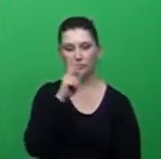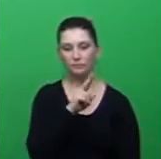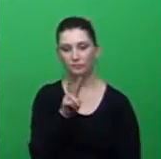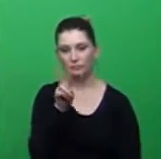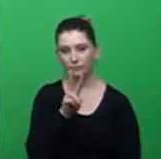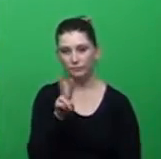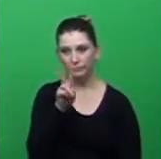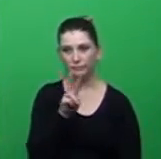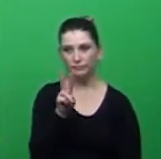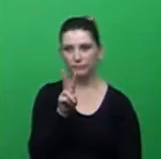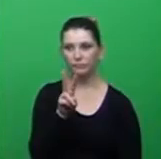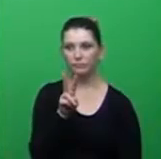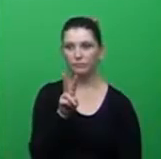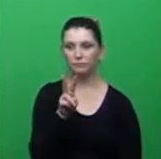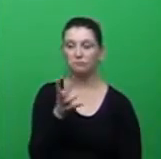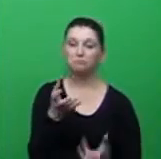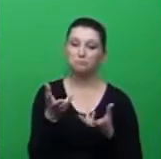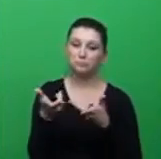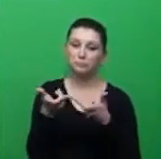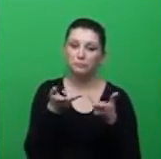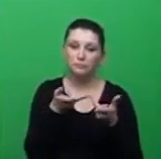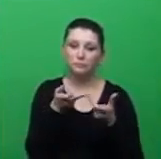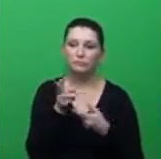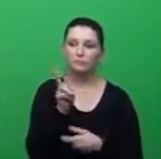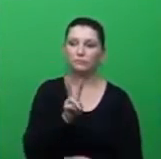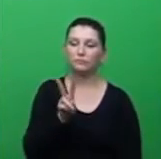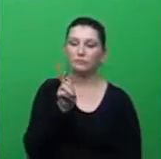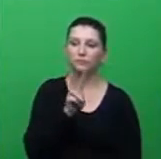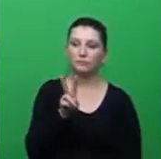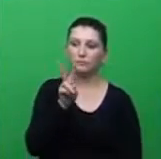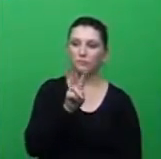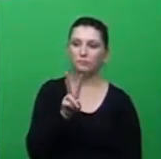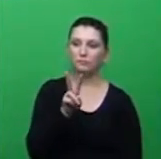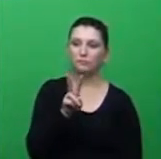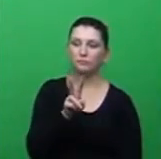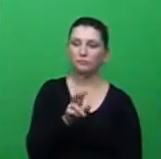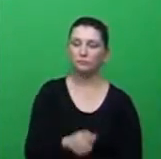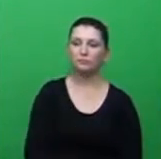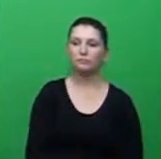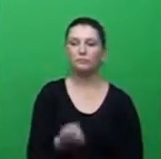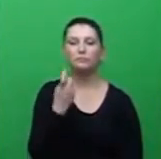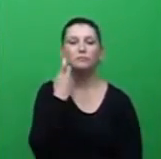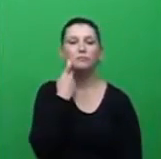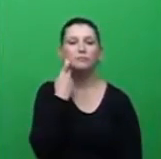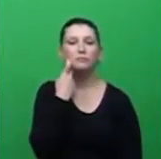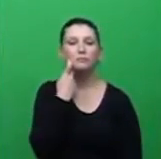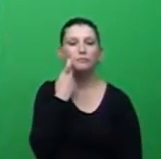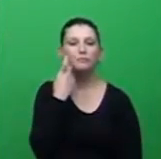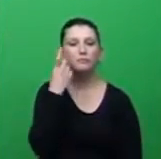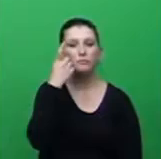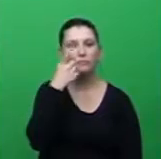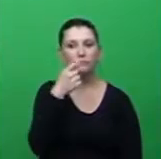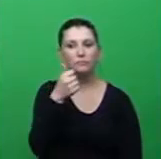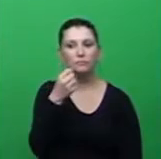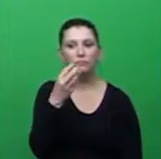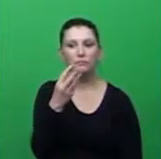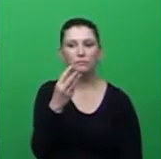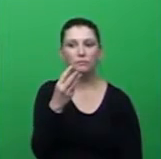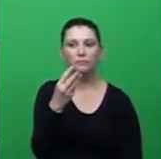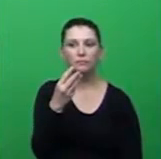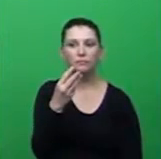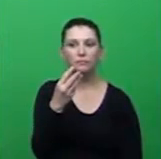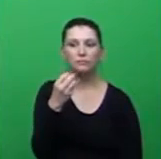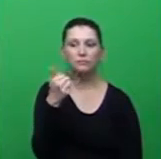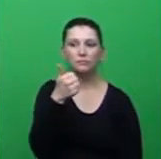ordem para fazer um convite a cada um dos senhores e das senhoras. Na próxima sexta-feira, dia 13 de maio, terá a